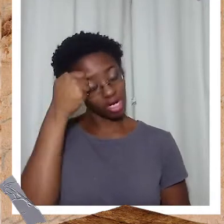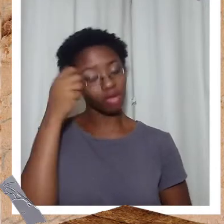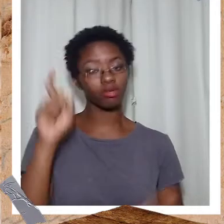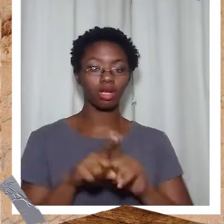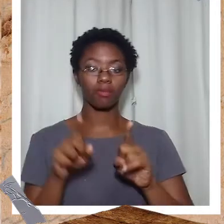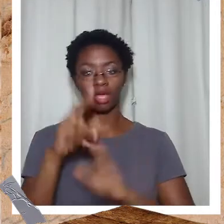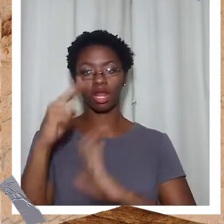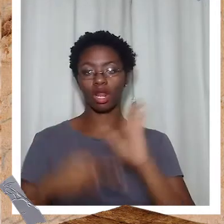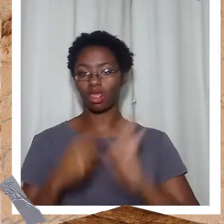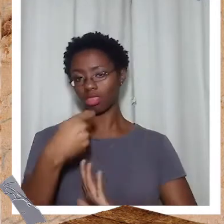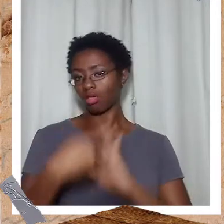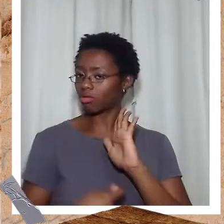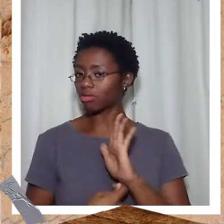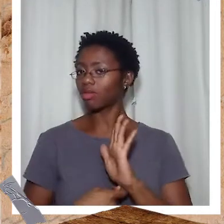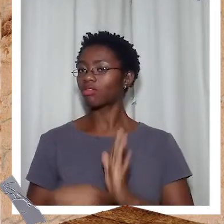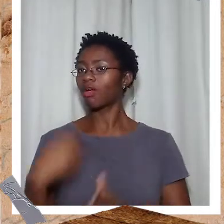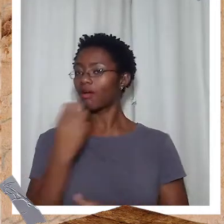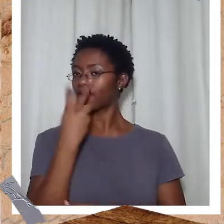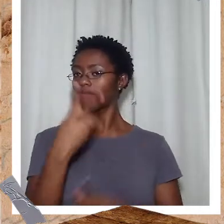percebe ele também